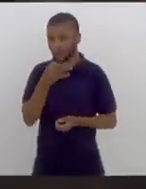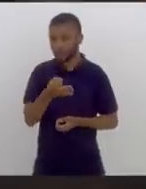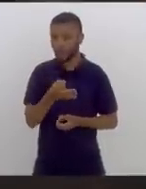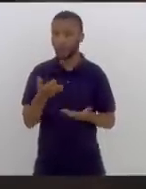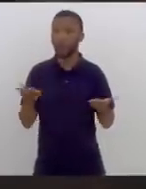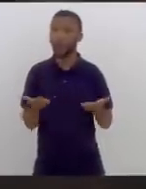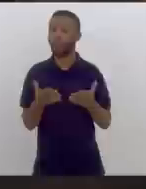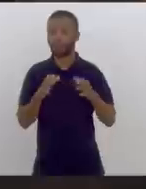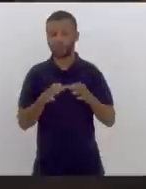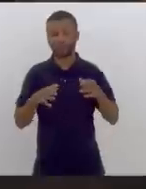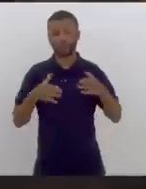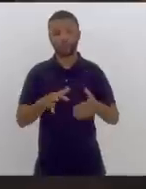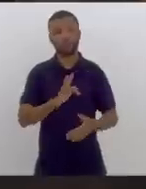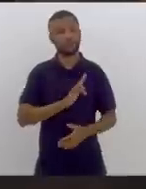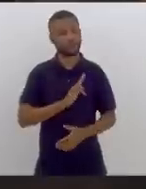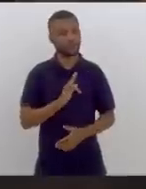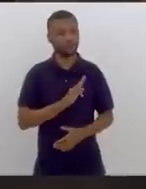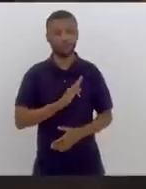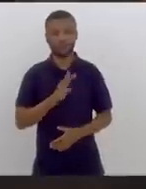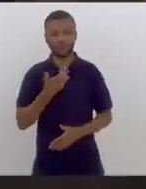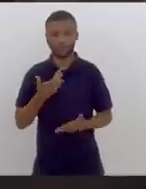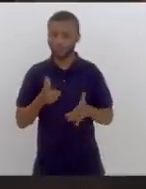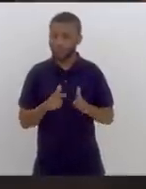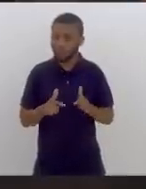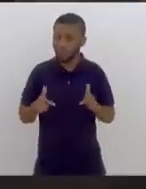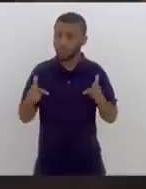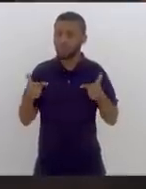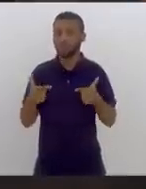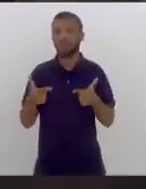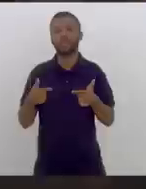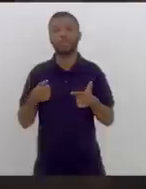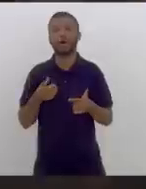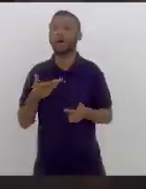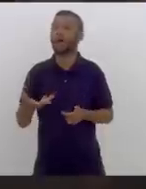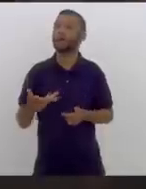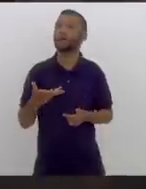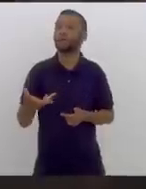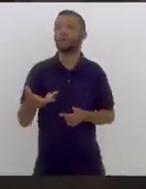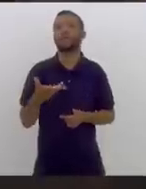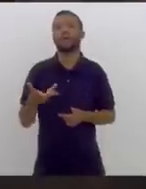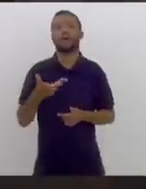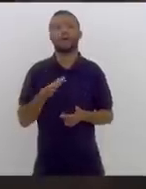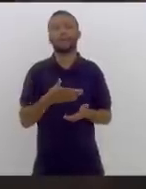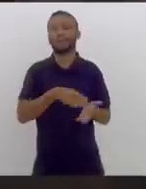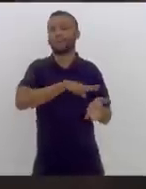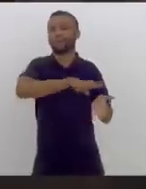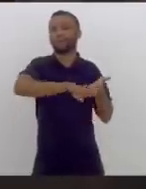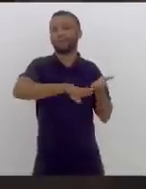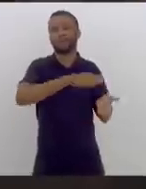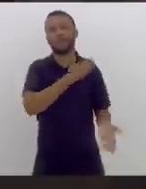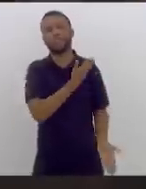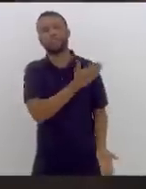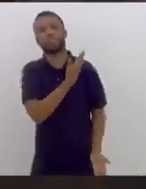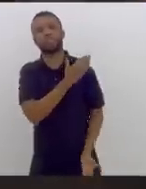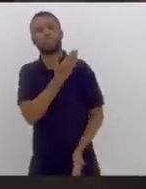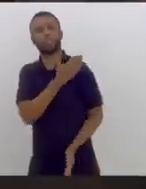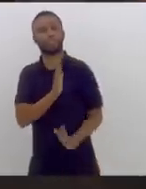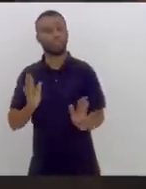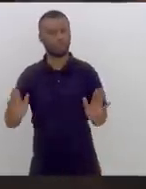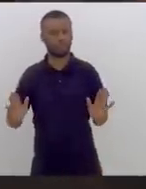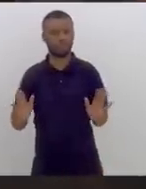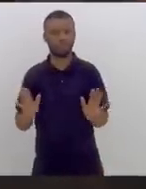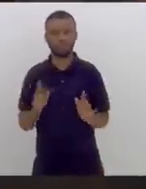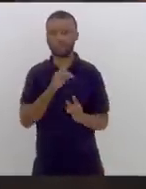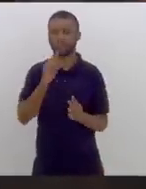hoje O que está sendo feito para agilizar essas exclusões arbitrárias tendo em vista que